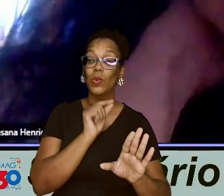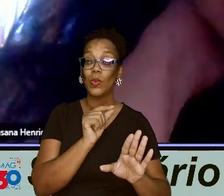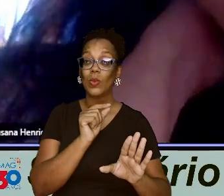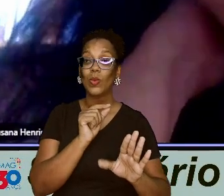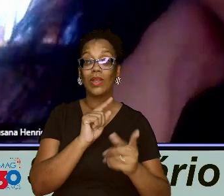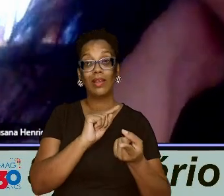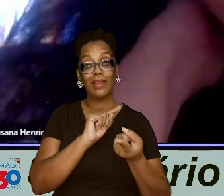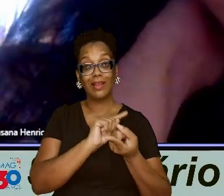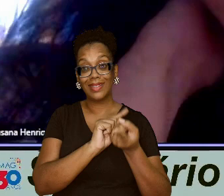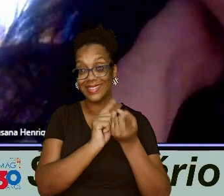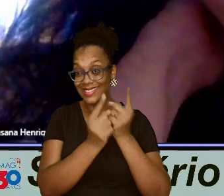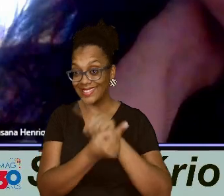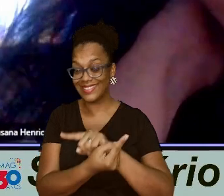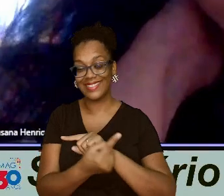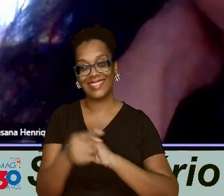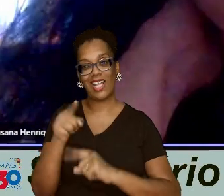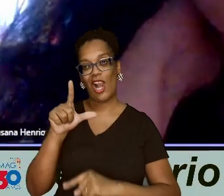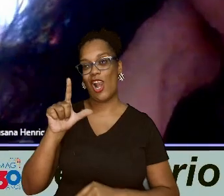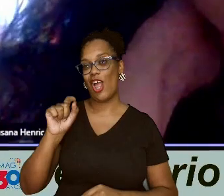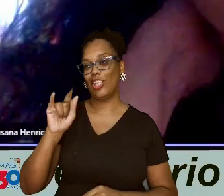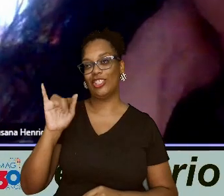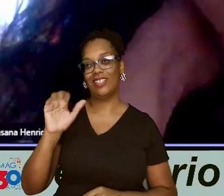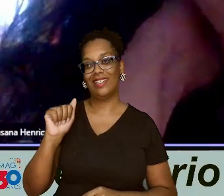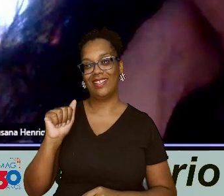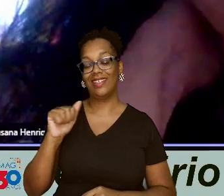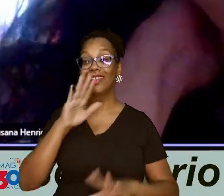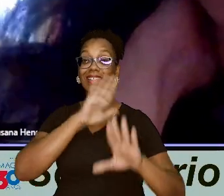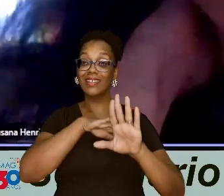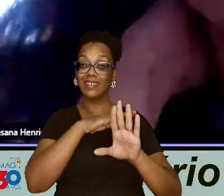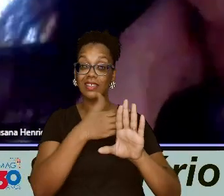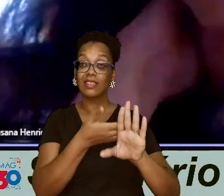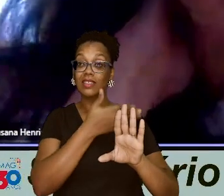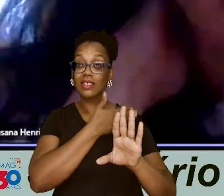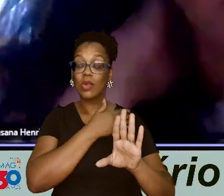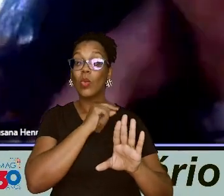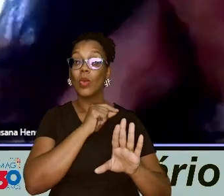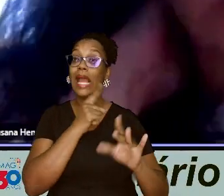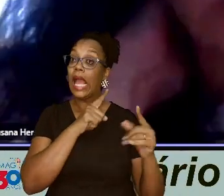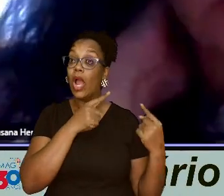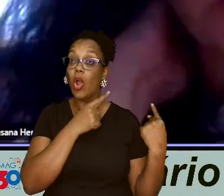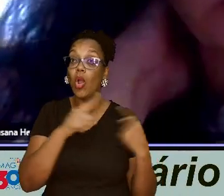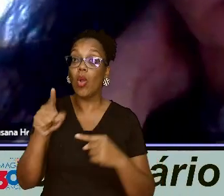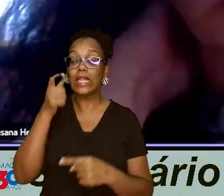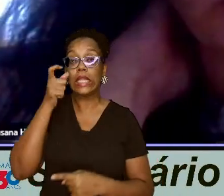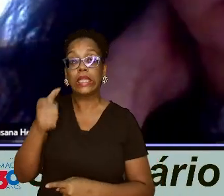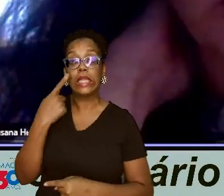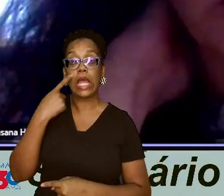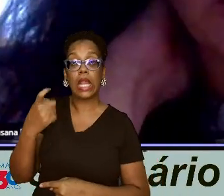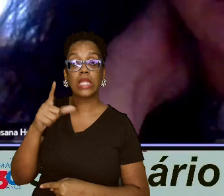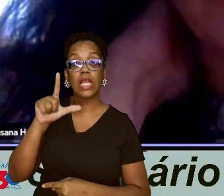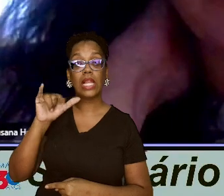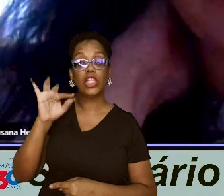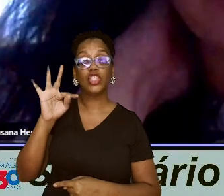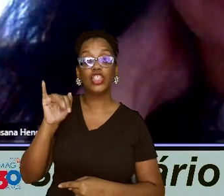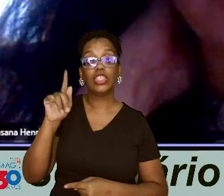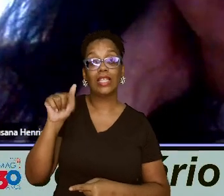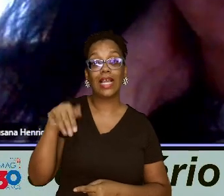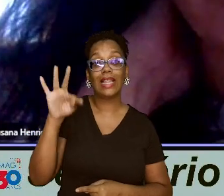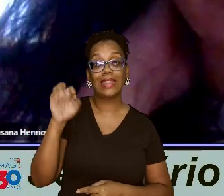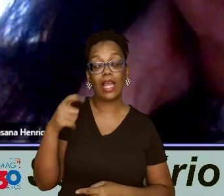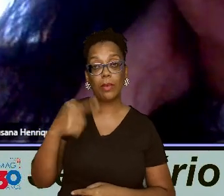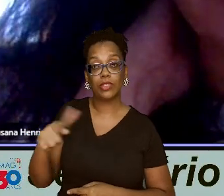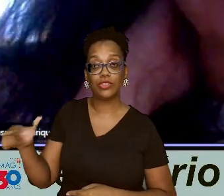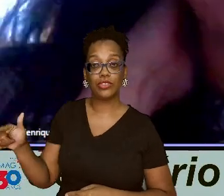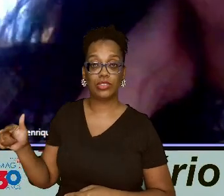dessa lógica. É, porque ele é um precedente que ele vai contra o interesse do litigante repetitivo. Ele é um precedente